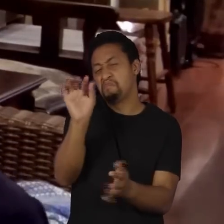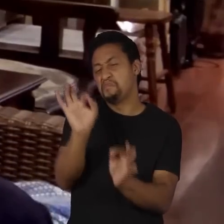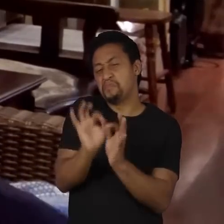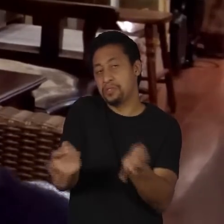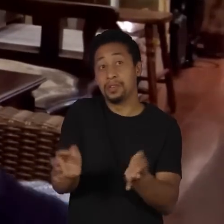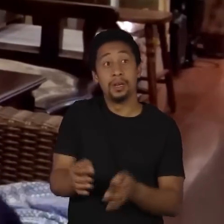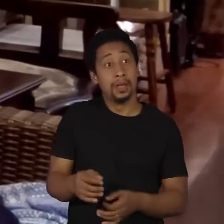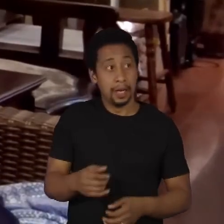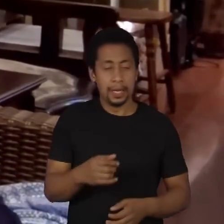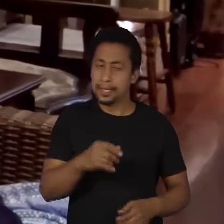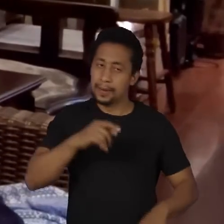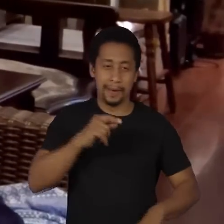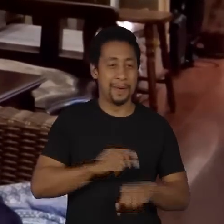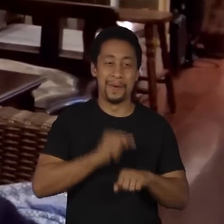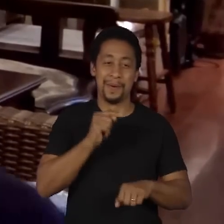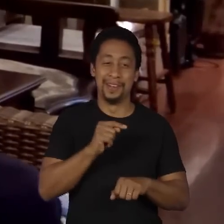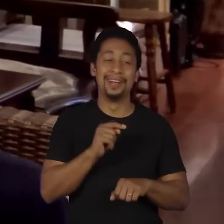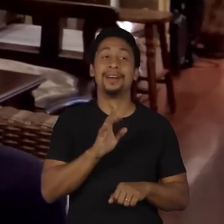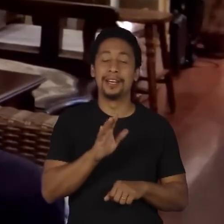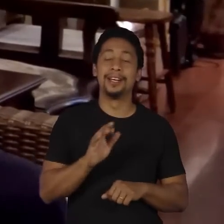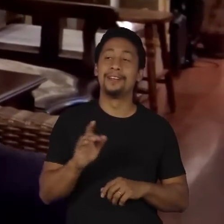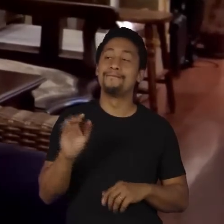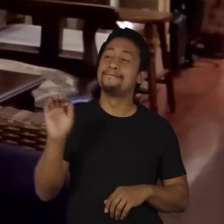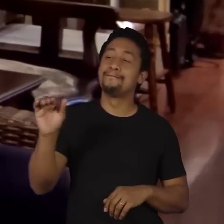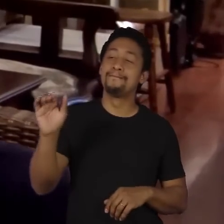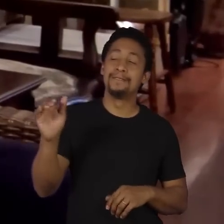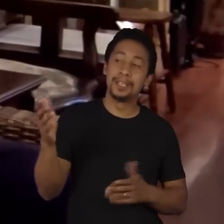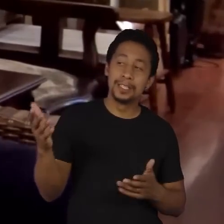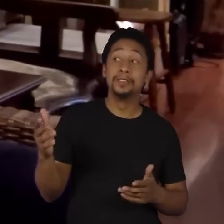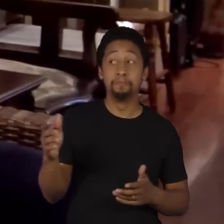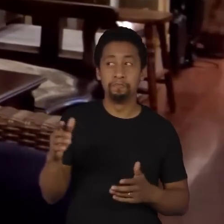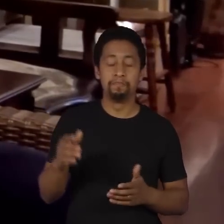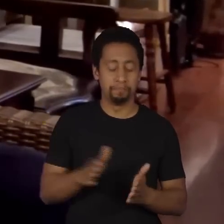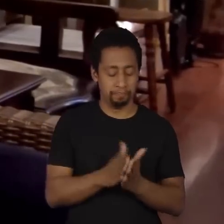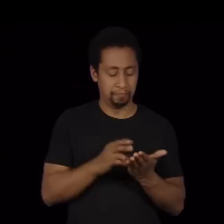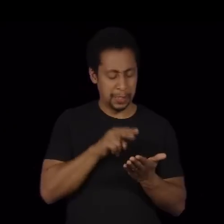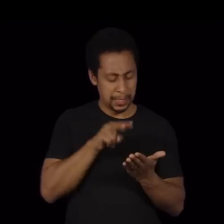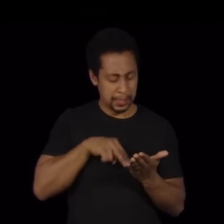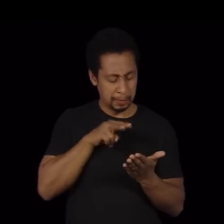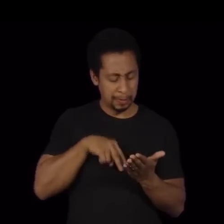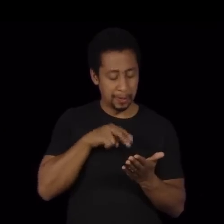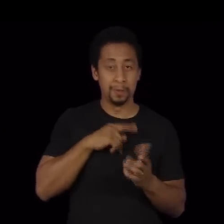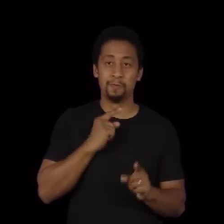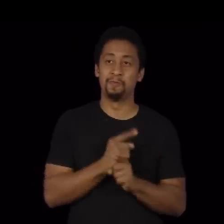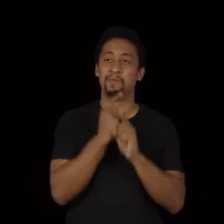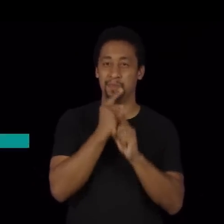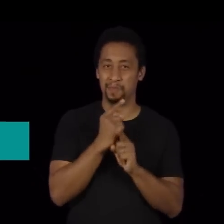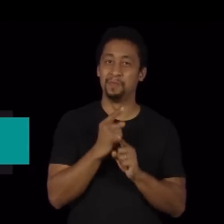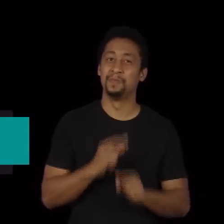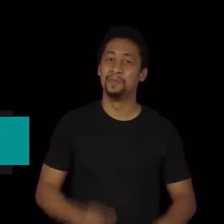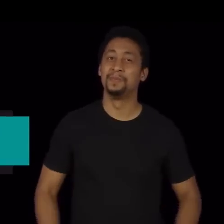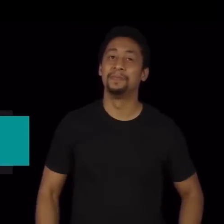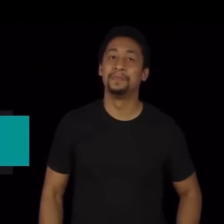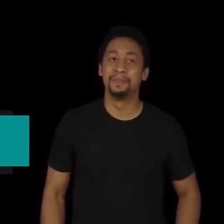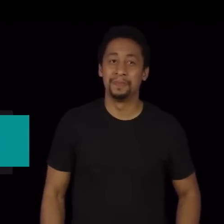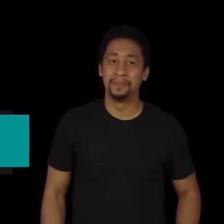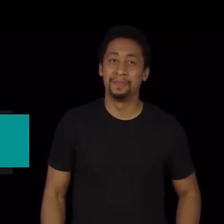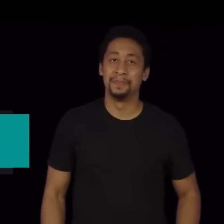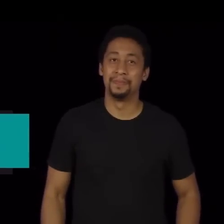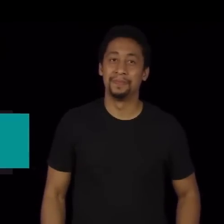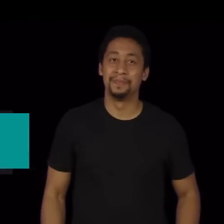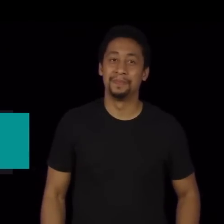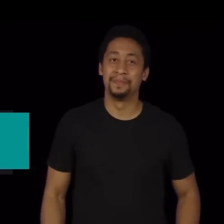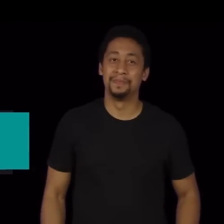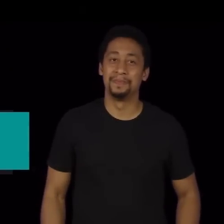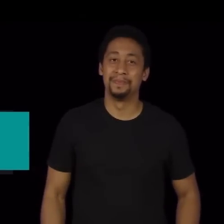Amazon na época. Chegou e ela começou a ler todas. Foi lá que ela descobriu As Três Velhas. Um ferrolho